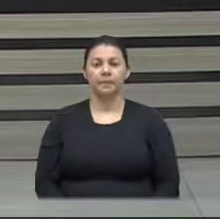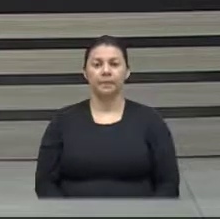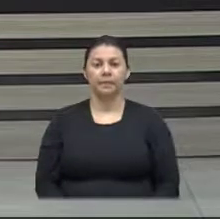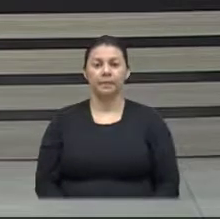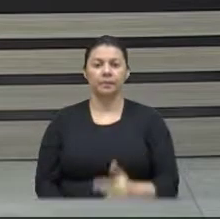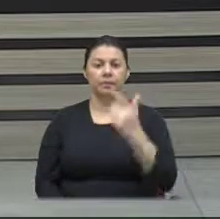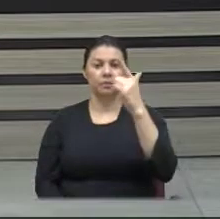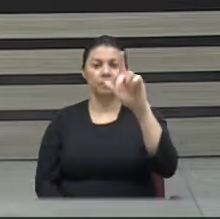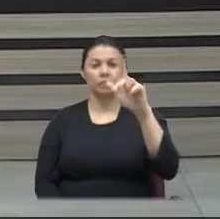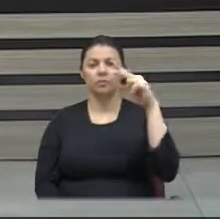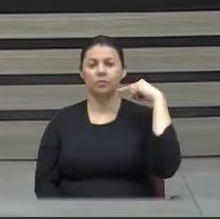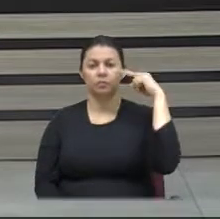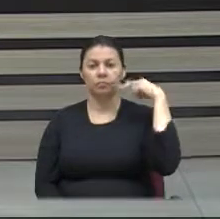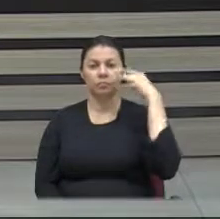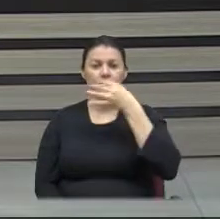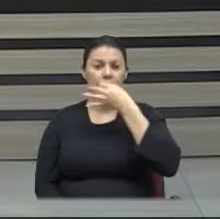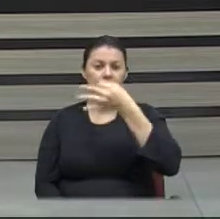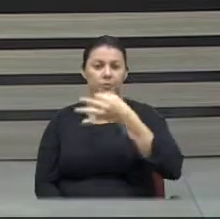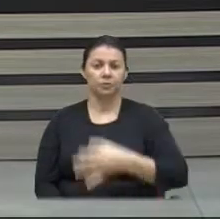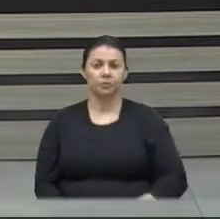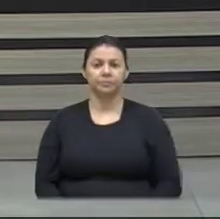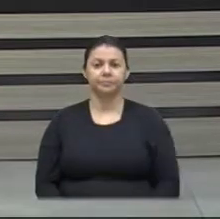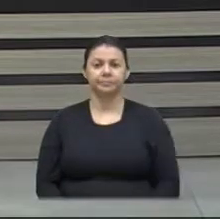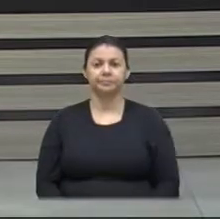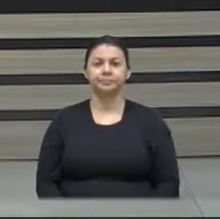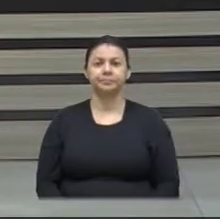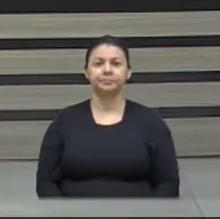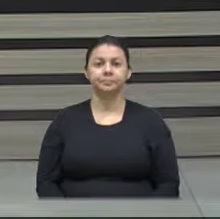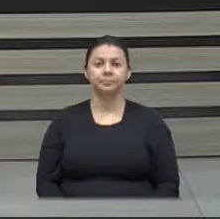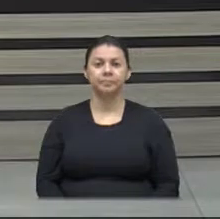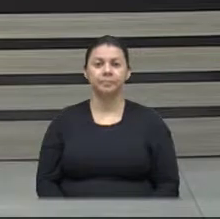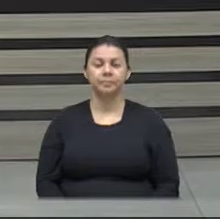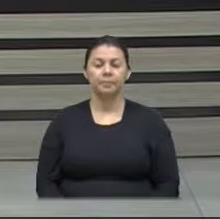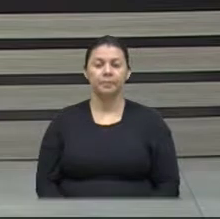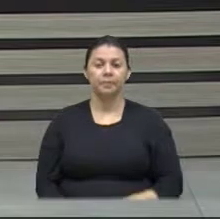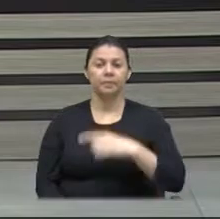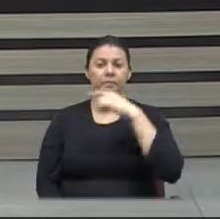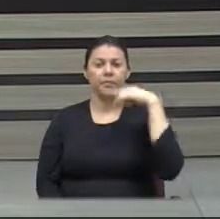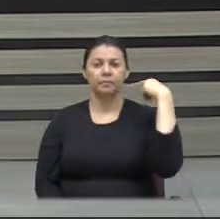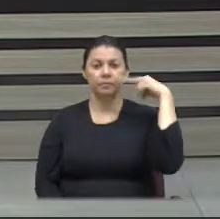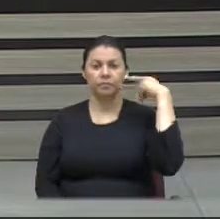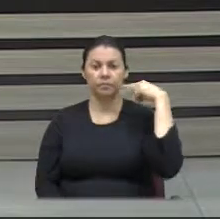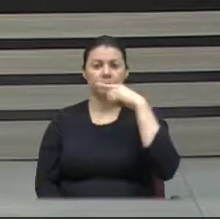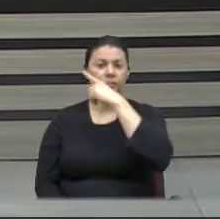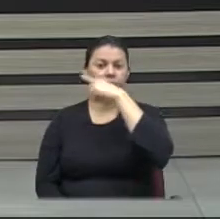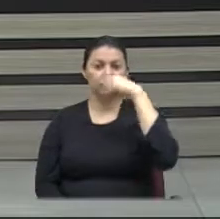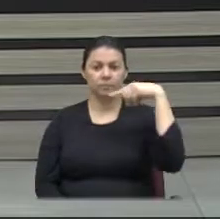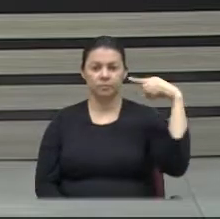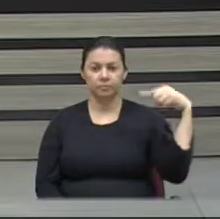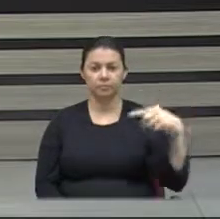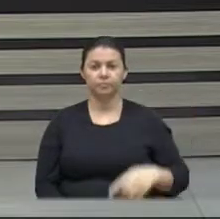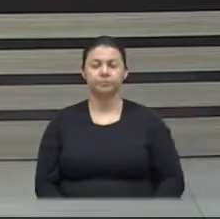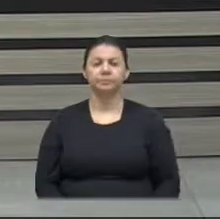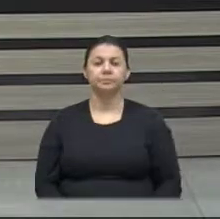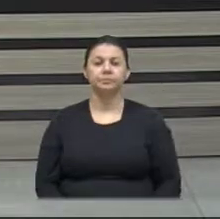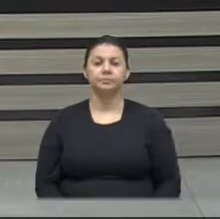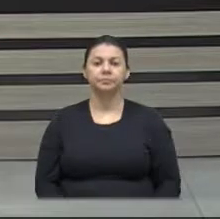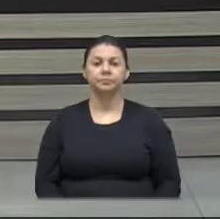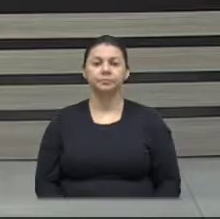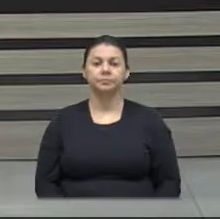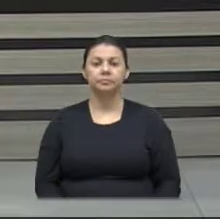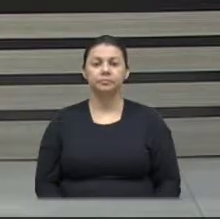deseja discutir a vereadora doutora mara senhora presente toda a mesa diretora